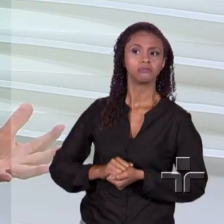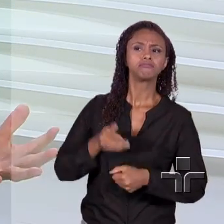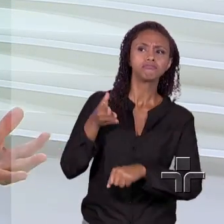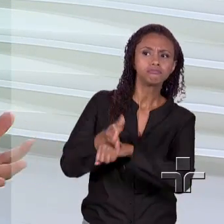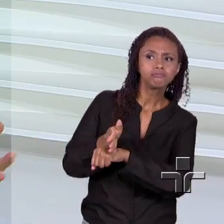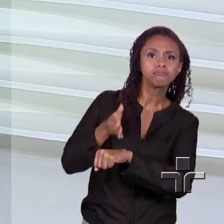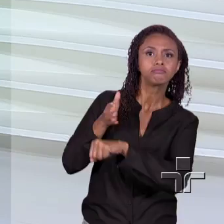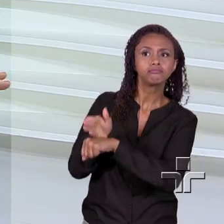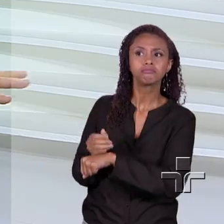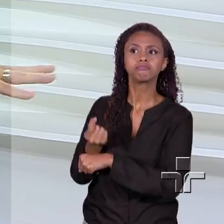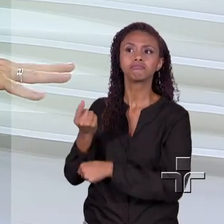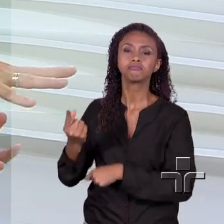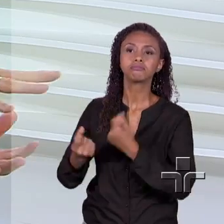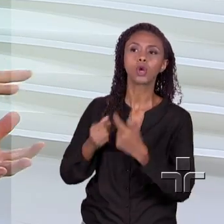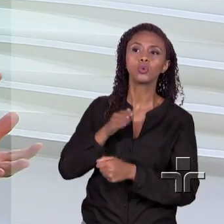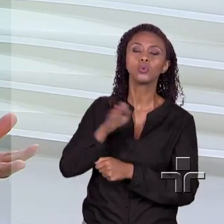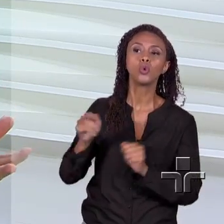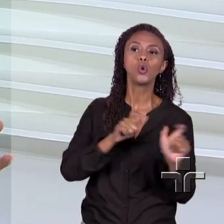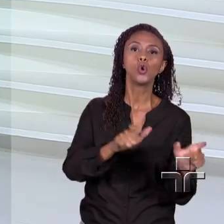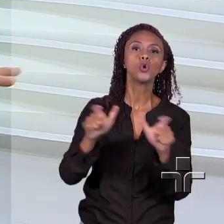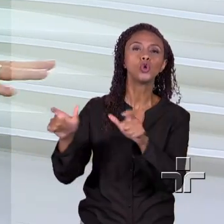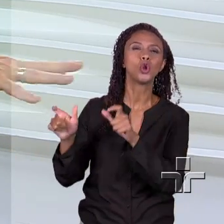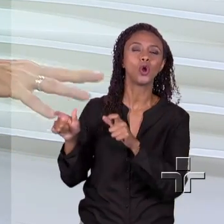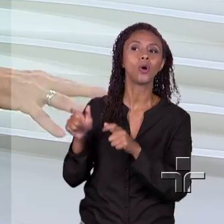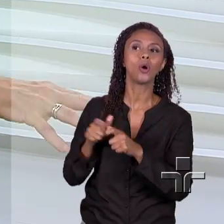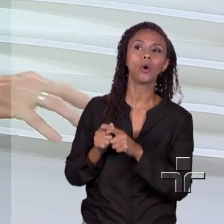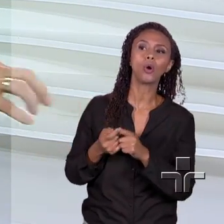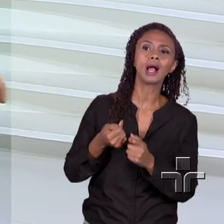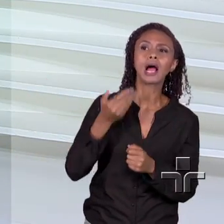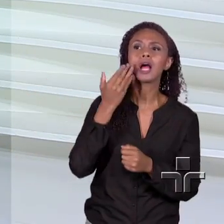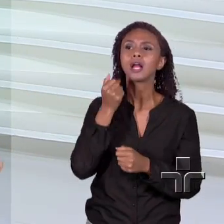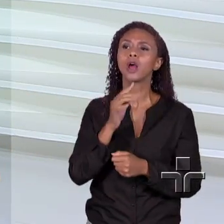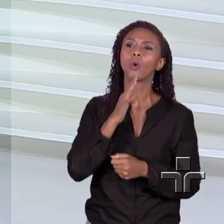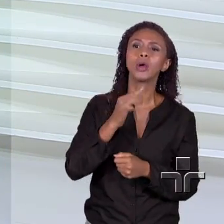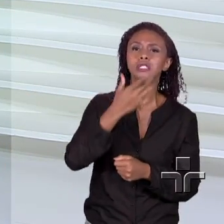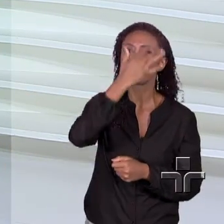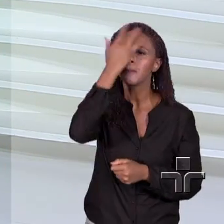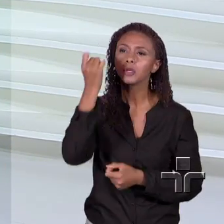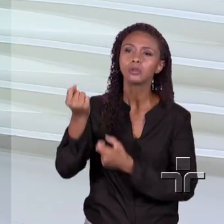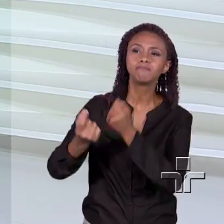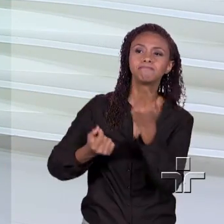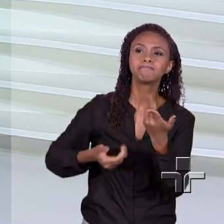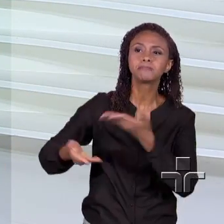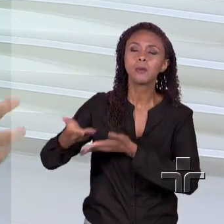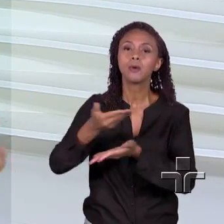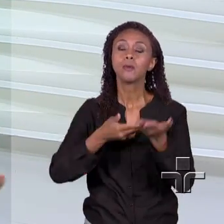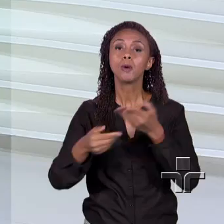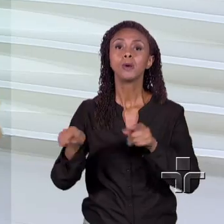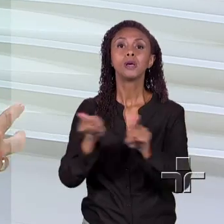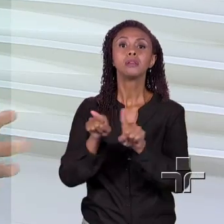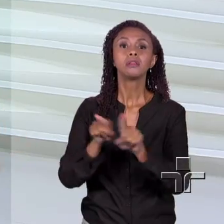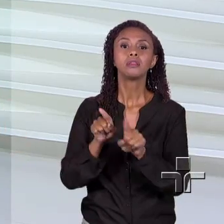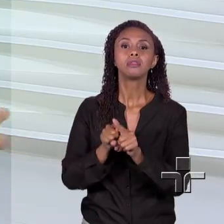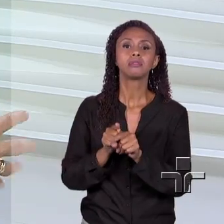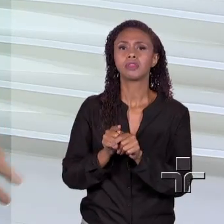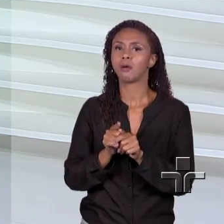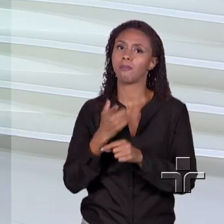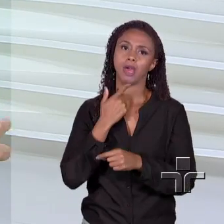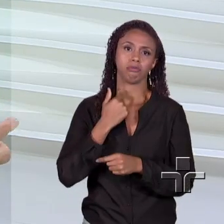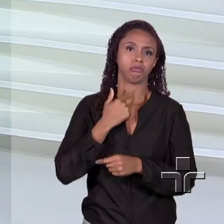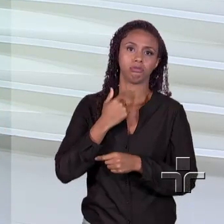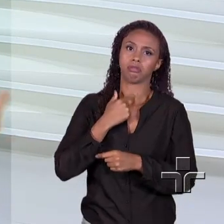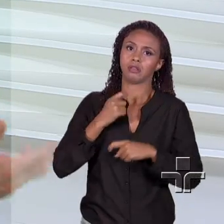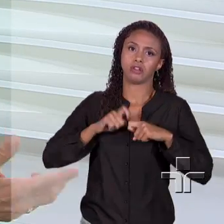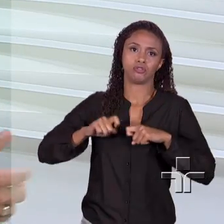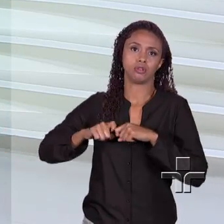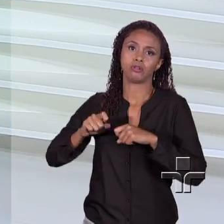frequentava lugares na cidade onde ele podia conhecer outras pessoas e realizar alguns desejos sexuais